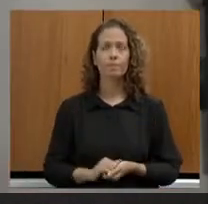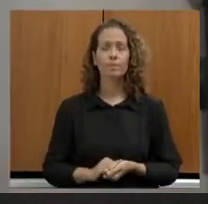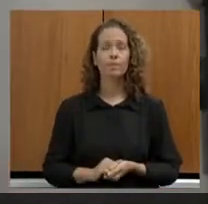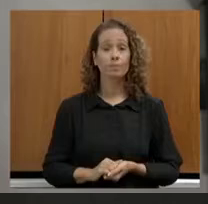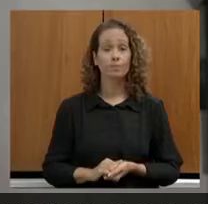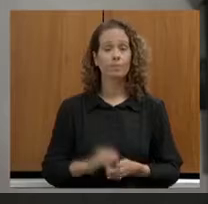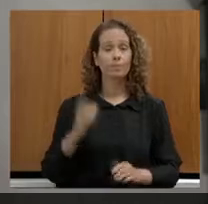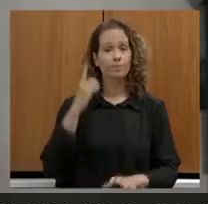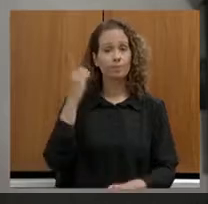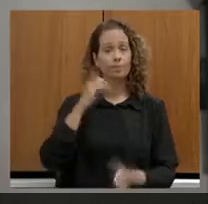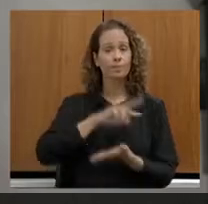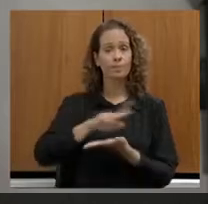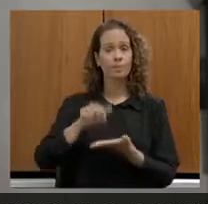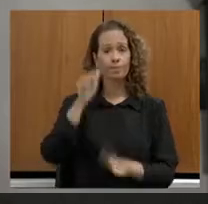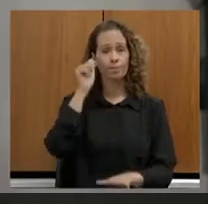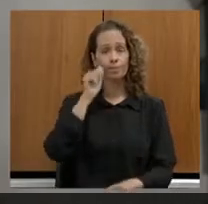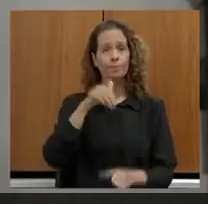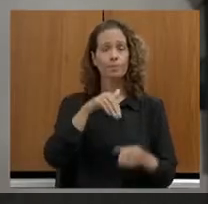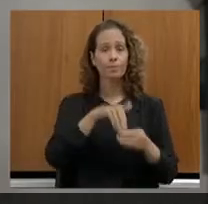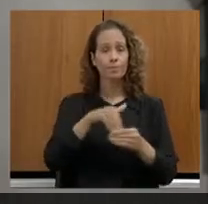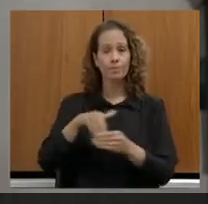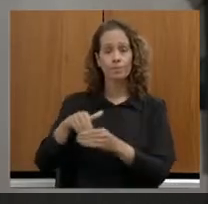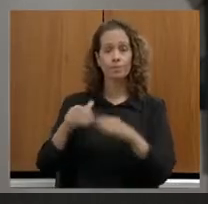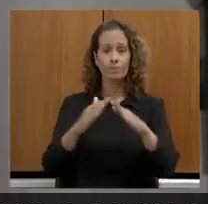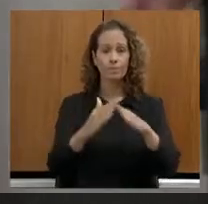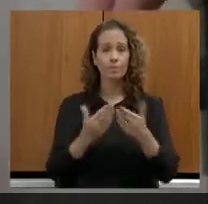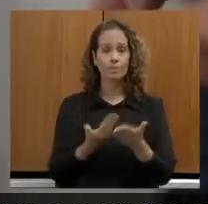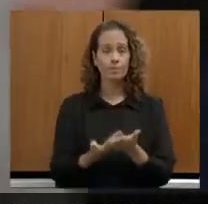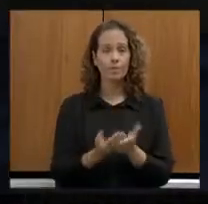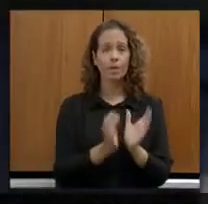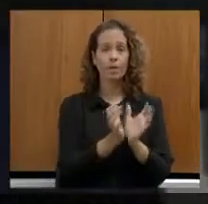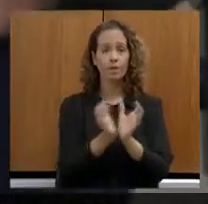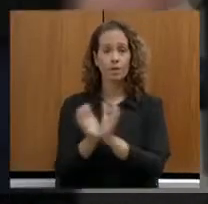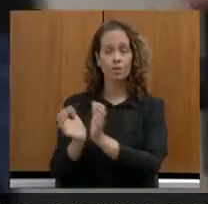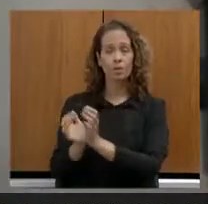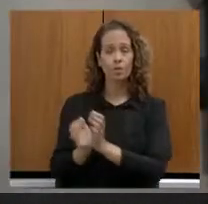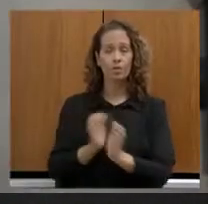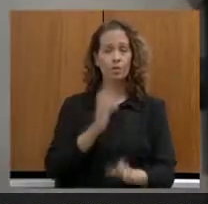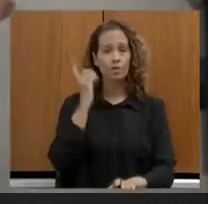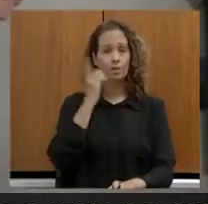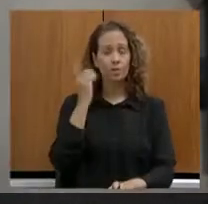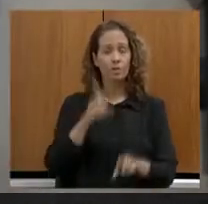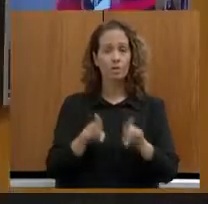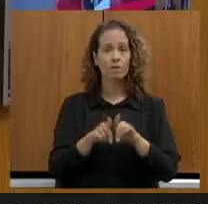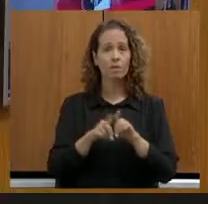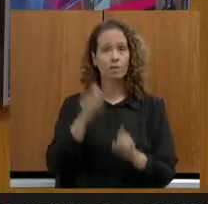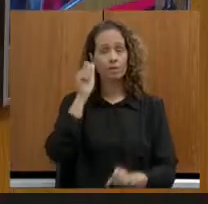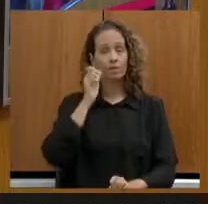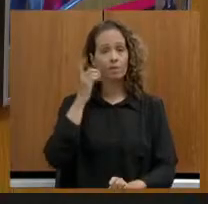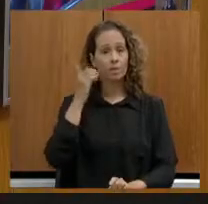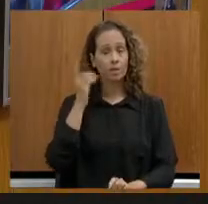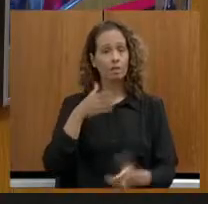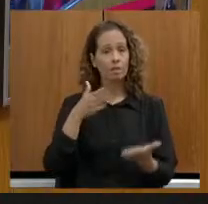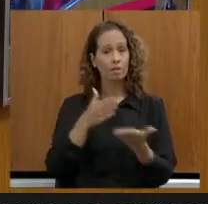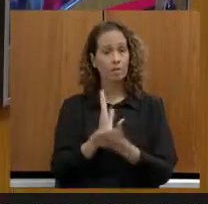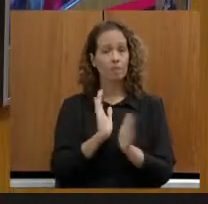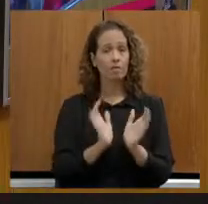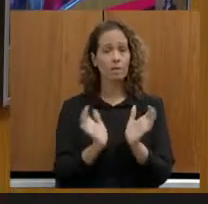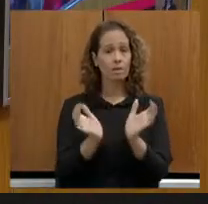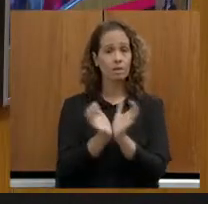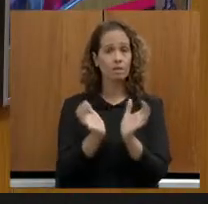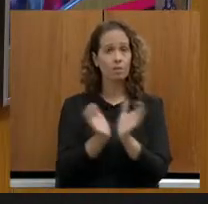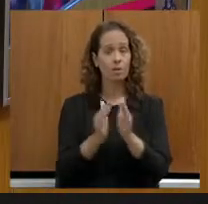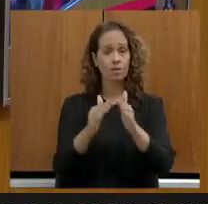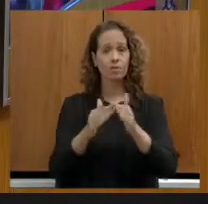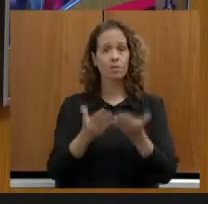e as deputadas em votação os requerimentos em blocos as deputadas e os deputados que aprovam esse bloco de